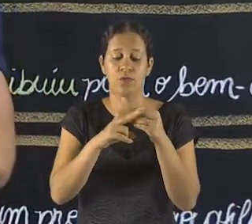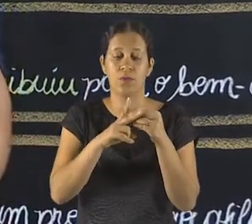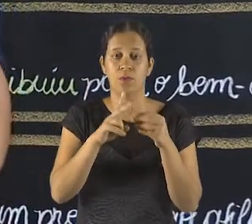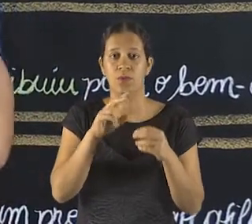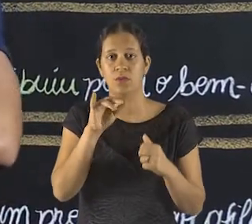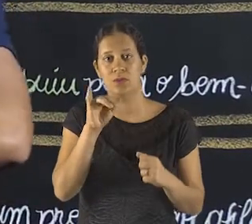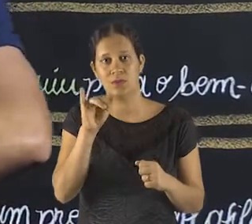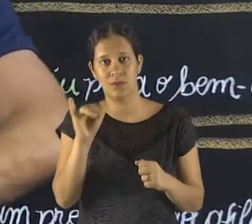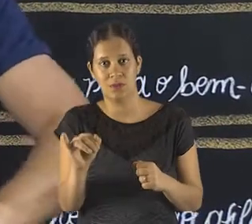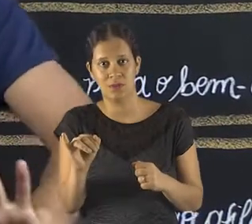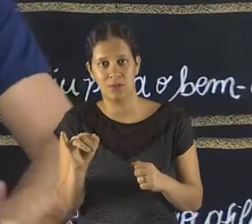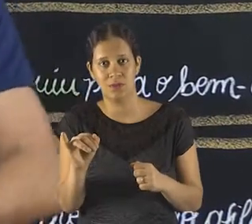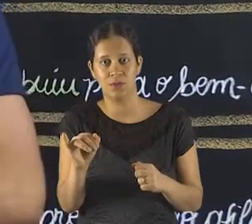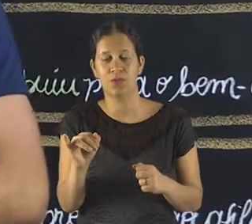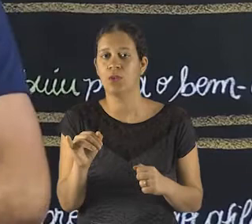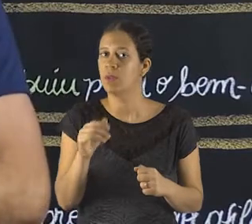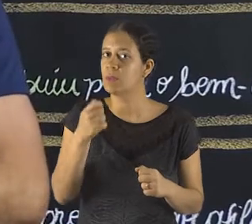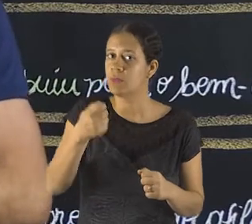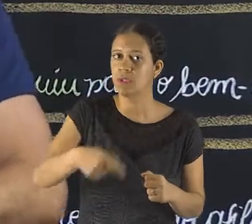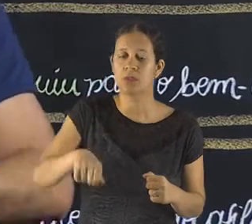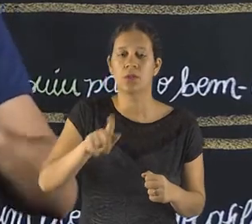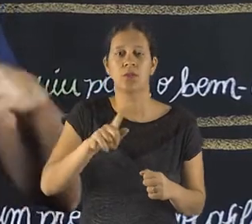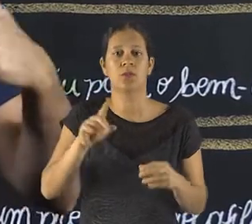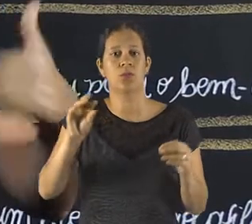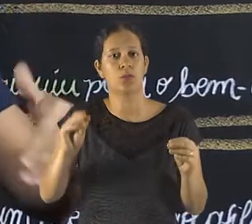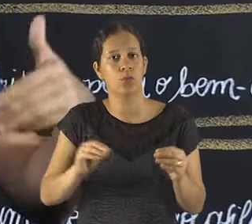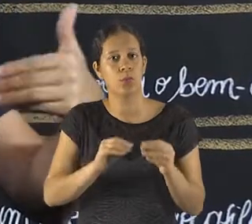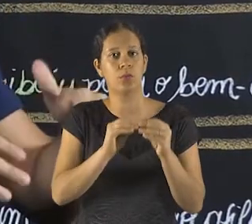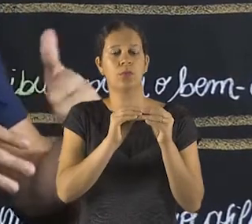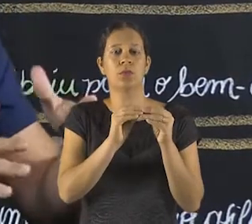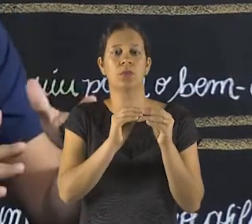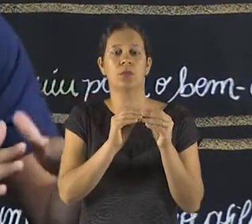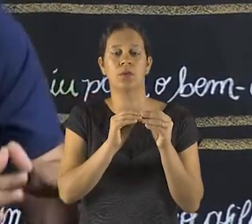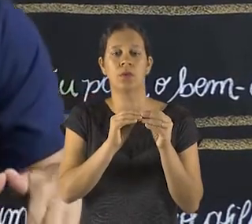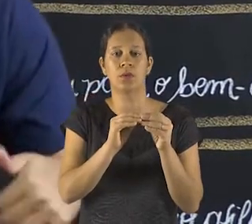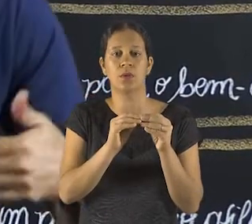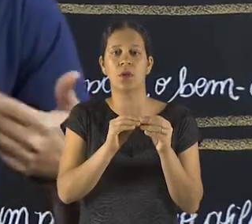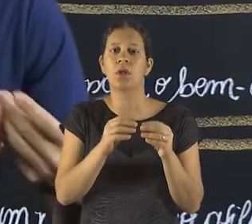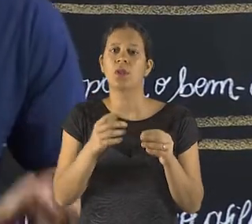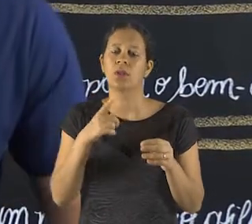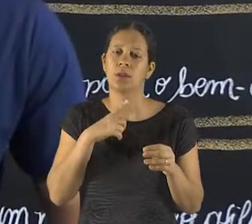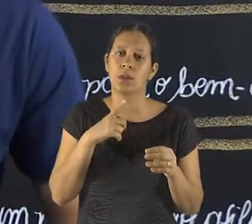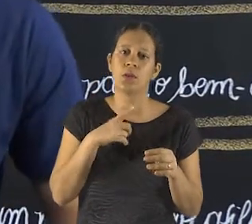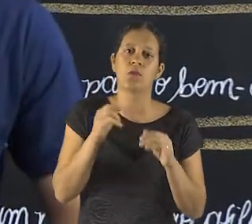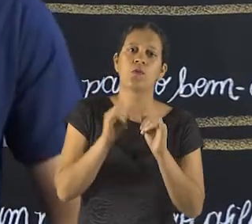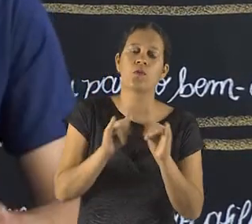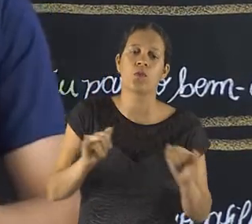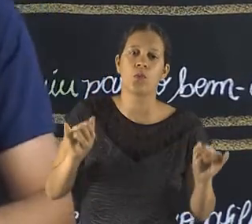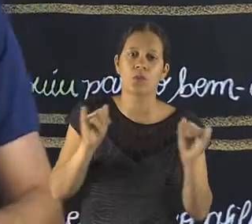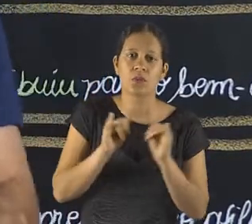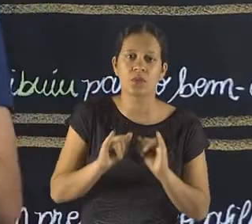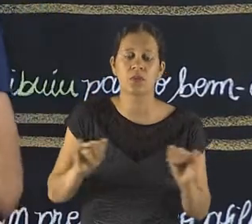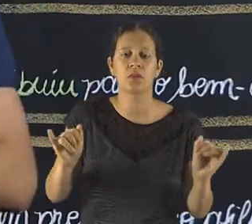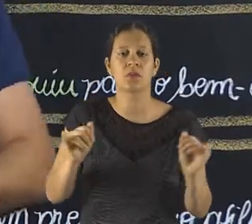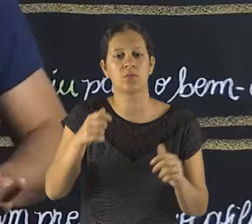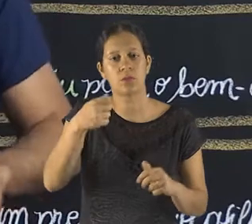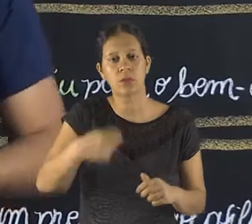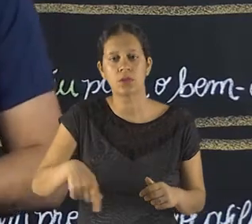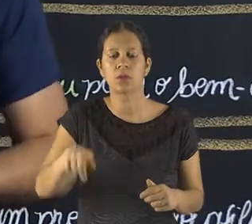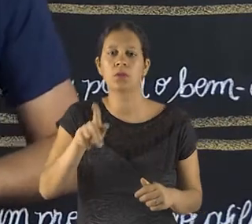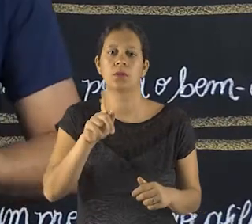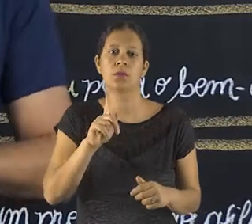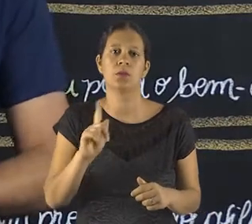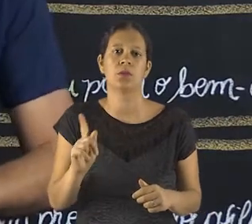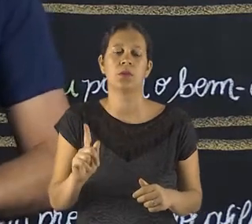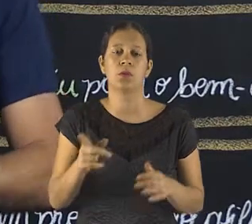intransitivos não precisam de complemento. Eles até podem ter algum complemento que acrescente uma informação à oração, mas eles não